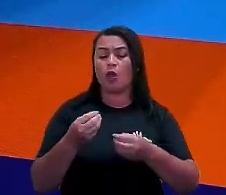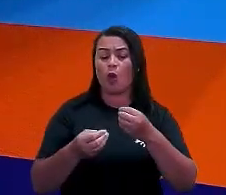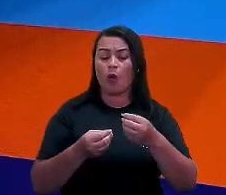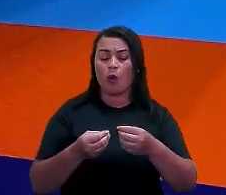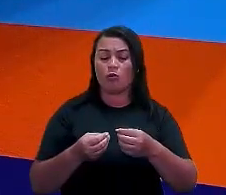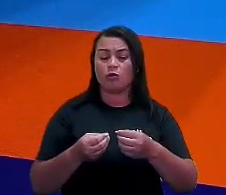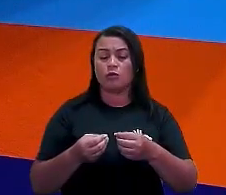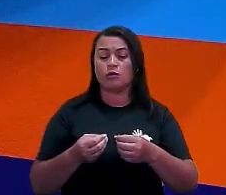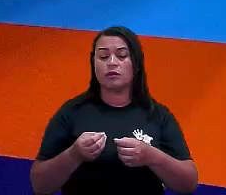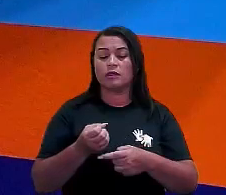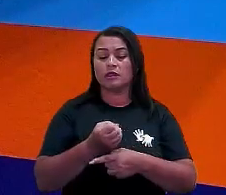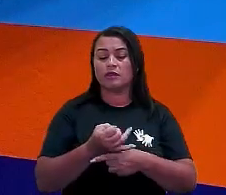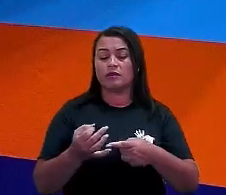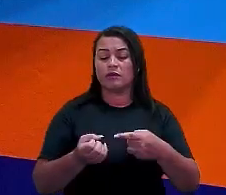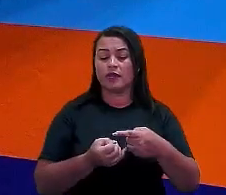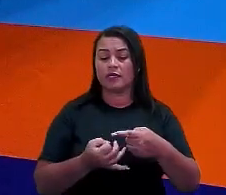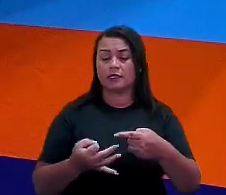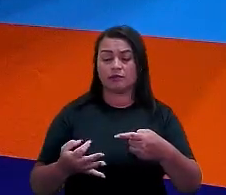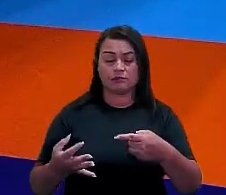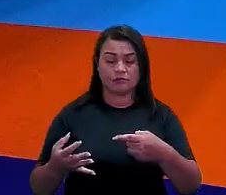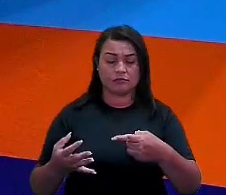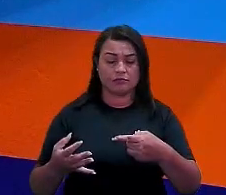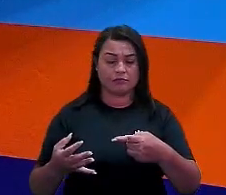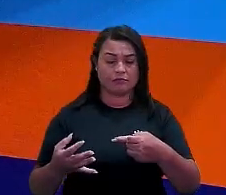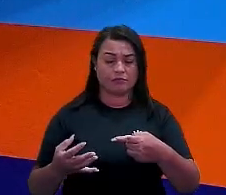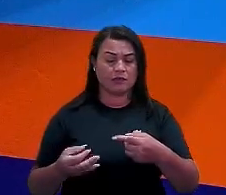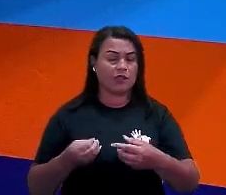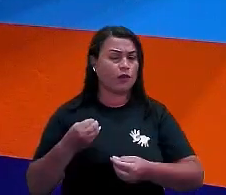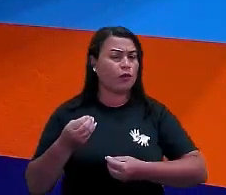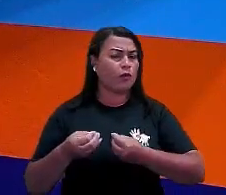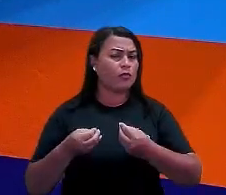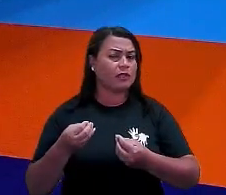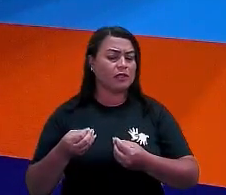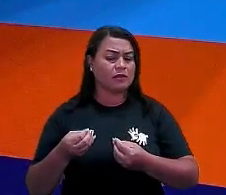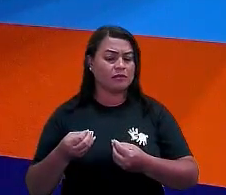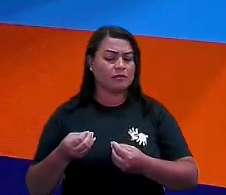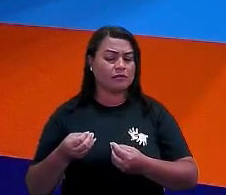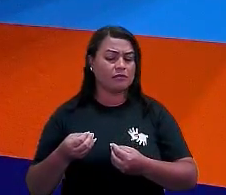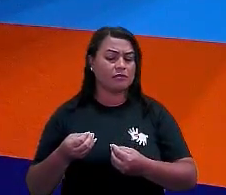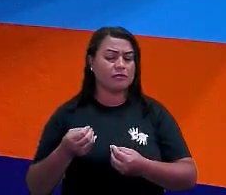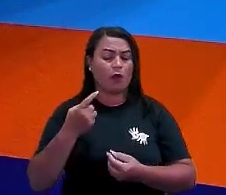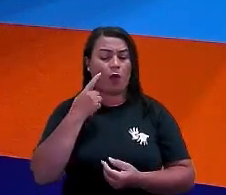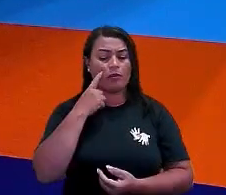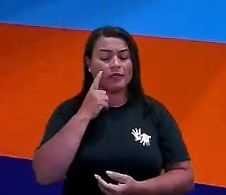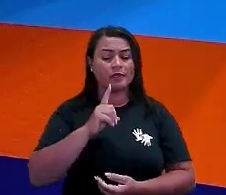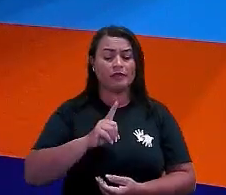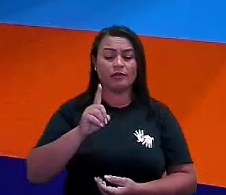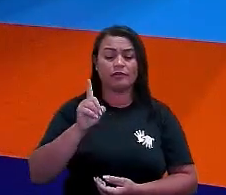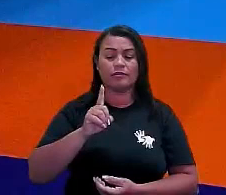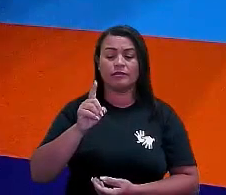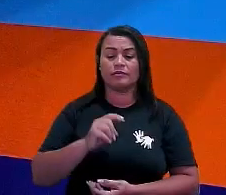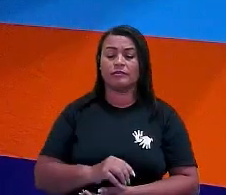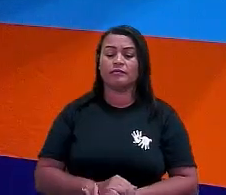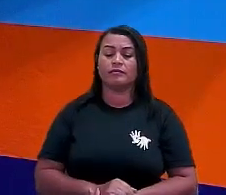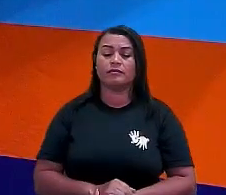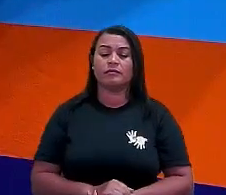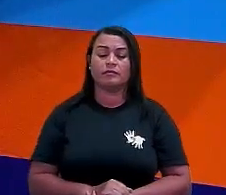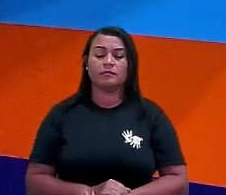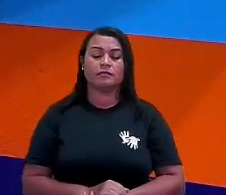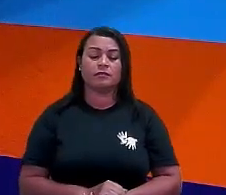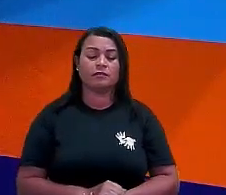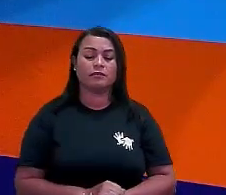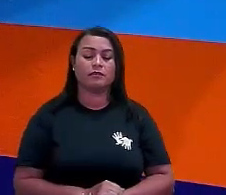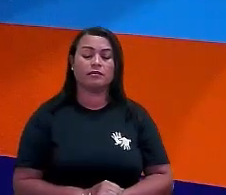forma de fração, tá certo? E como é que eu faço isso? Aqui, ó, desenho,